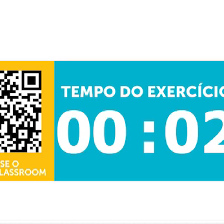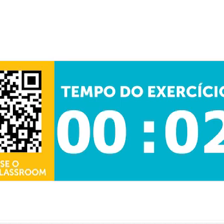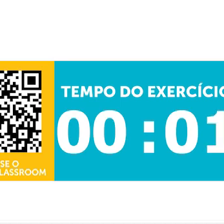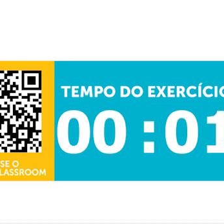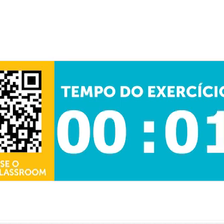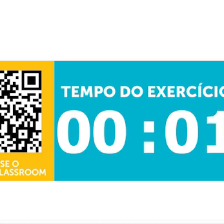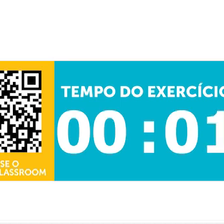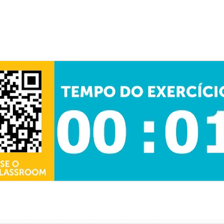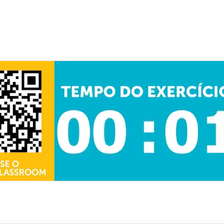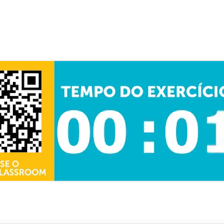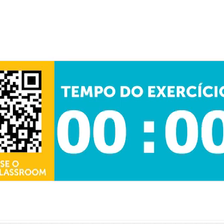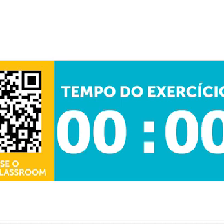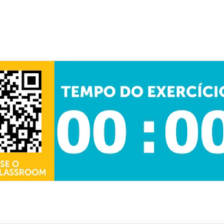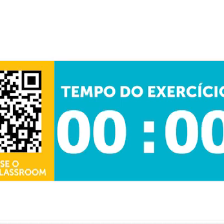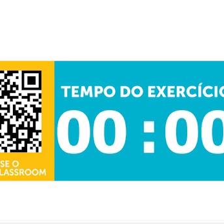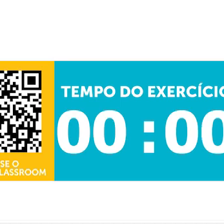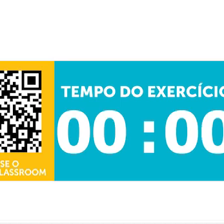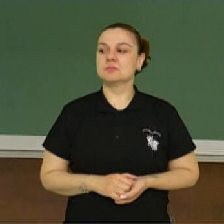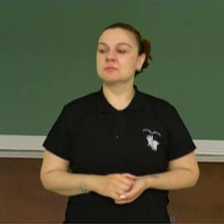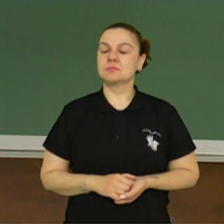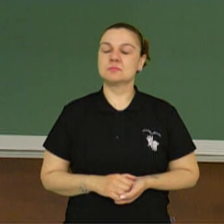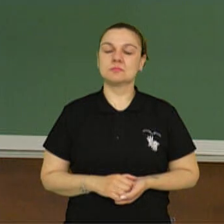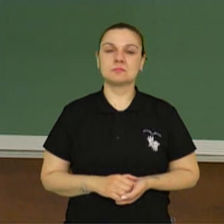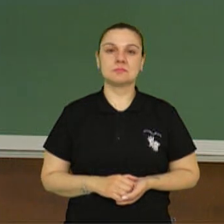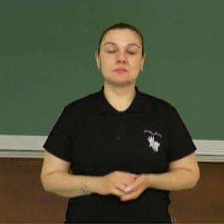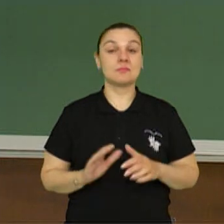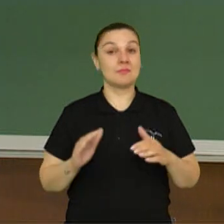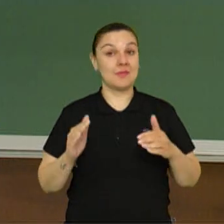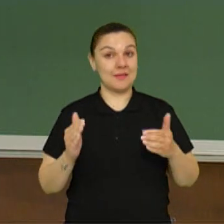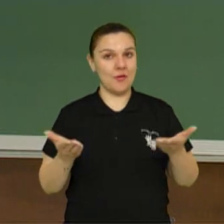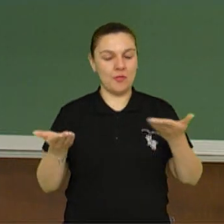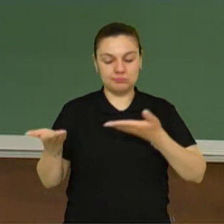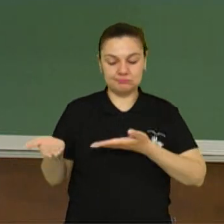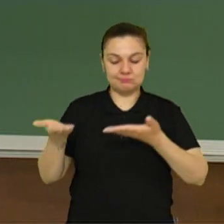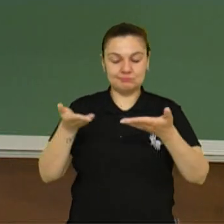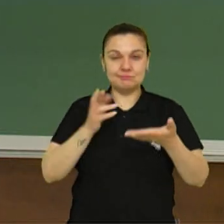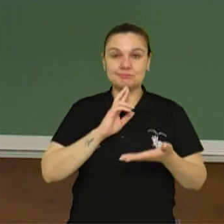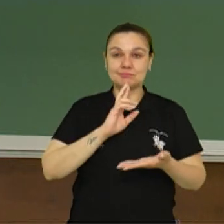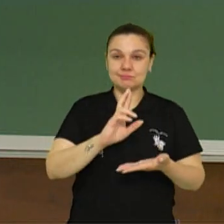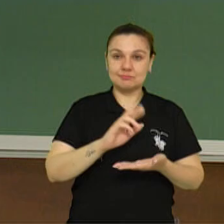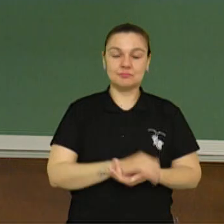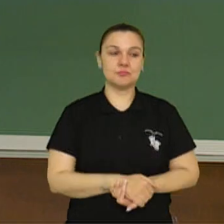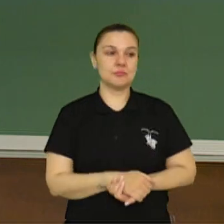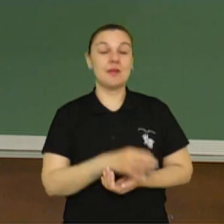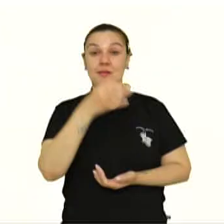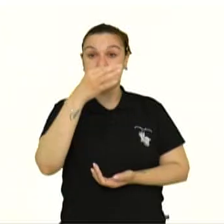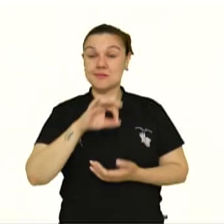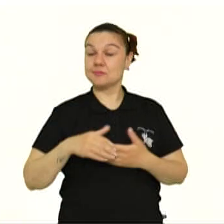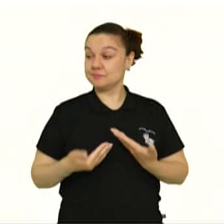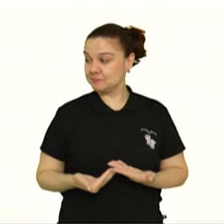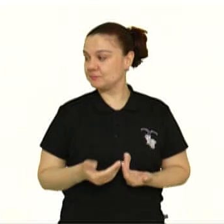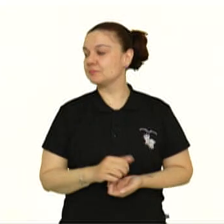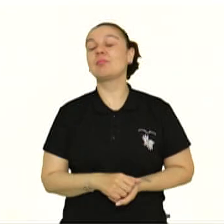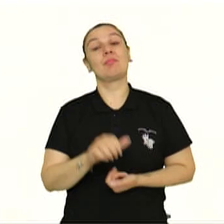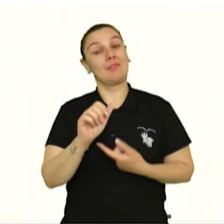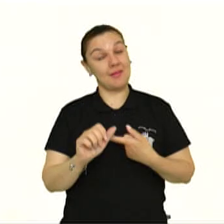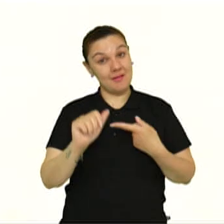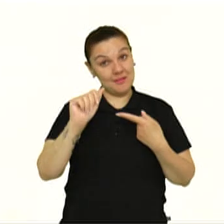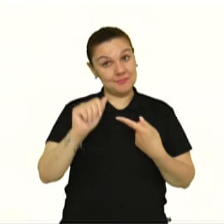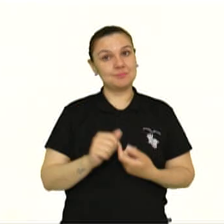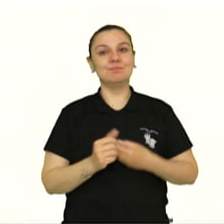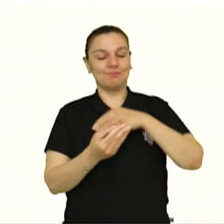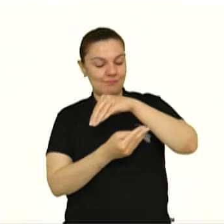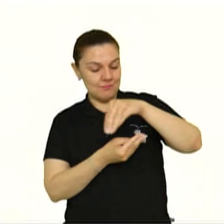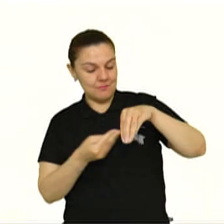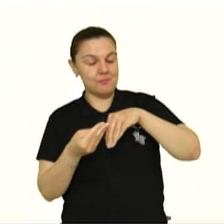Então, agora trazendo a resposta para vocês, a resposta correta é a letra A. É a